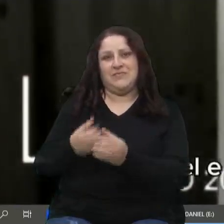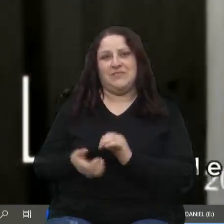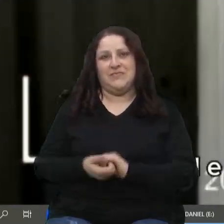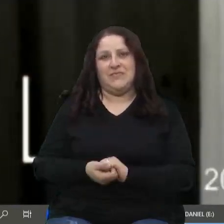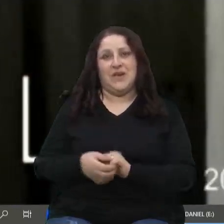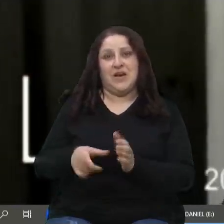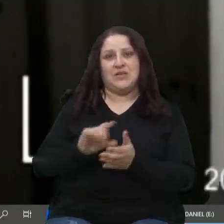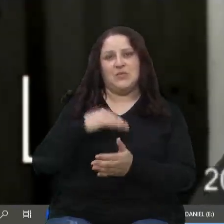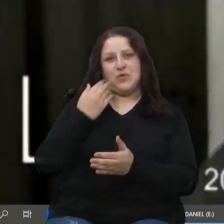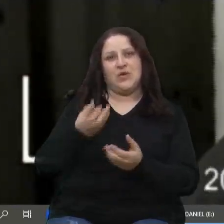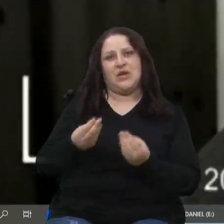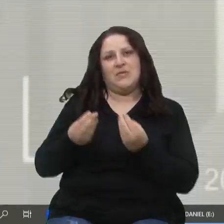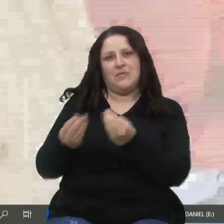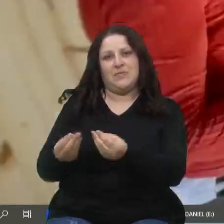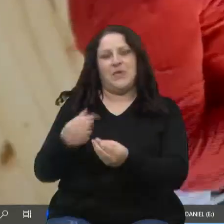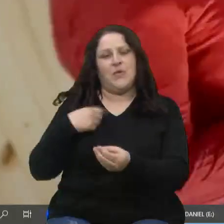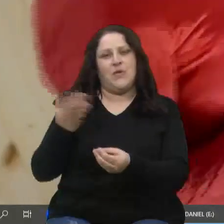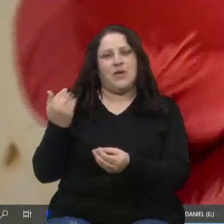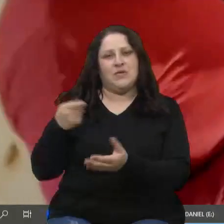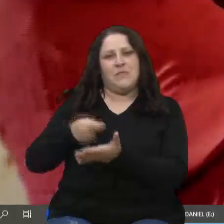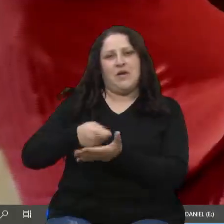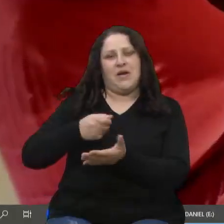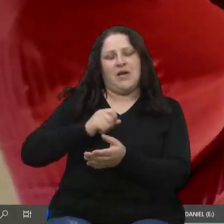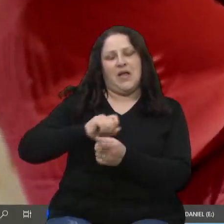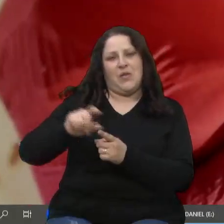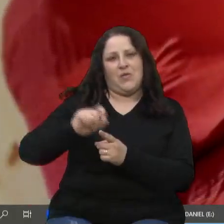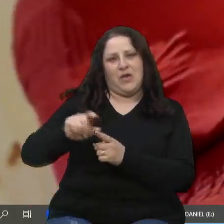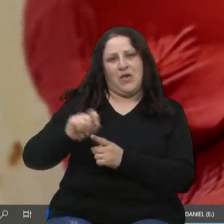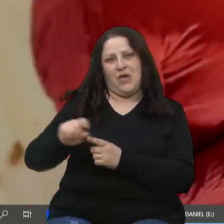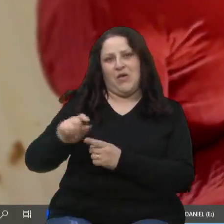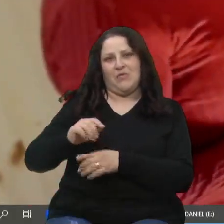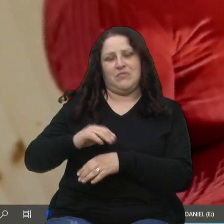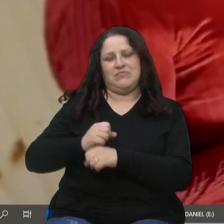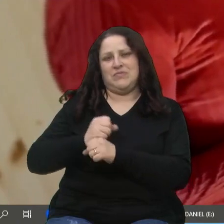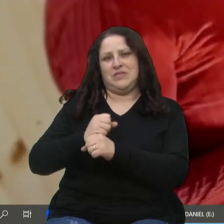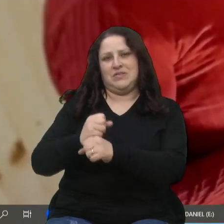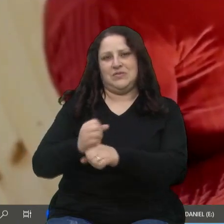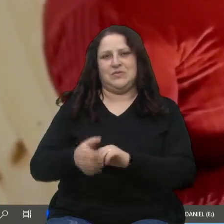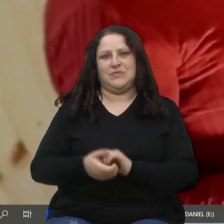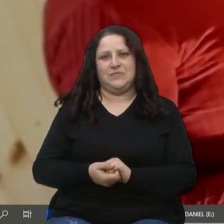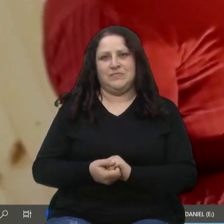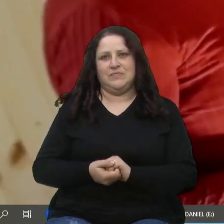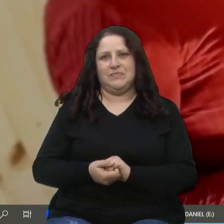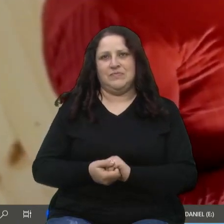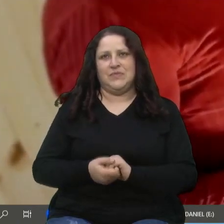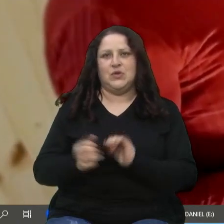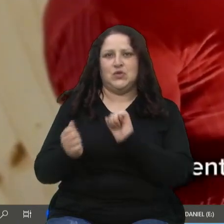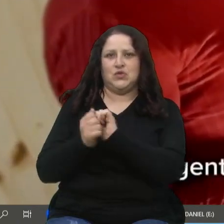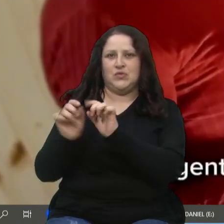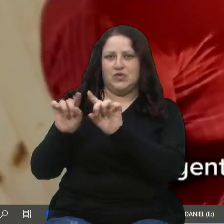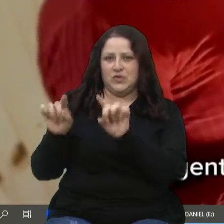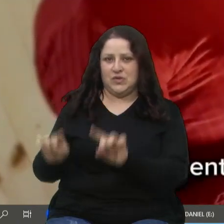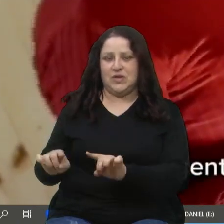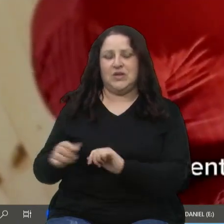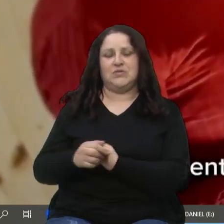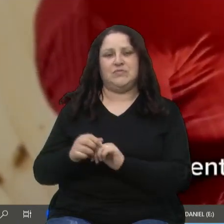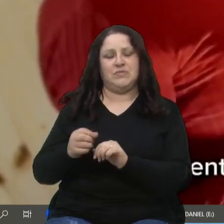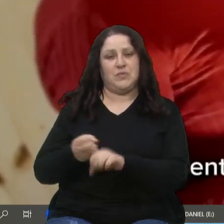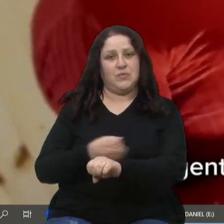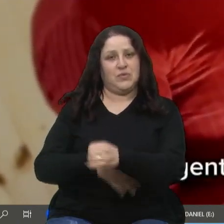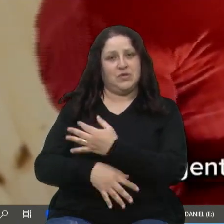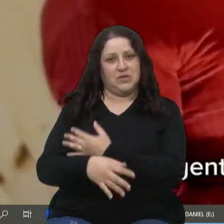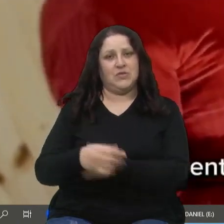minha vida para lutar para o meu filho. Eu quero te agradecer, Wagner, aqui, a tua equipe, servidores. Isso aqui é emocionante. Eu que tenho uma filha, a gente sempre se preocupa com o filho